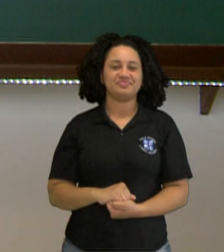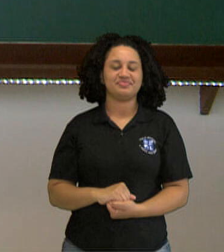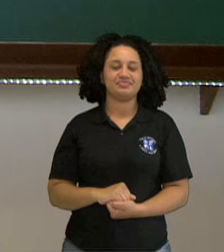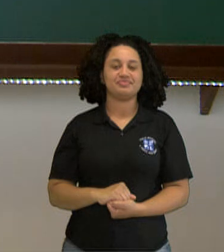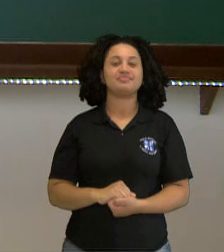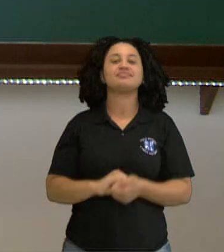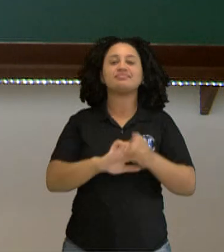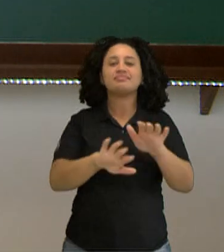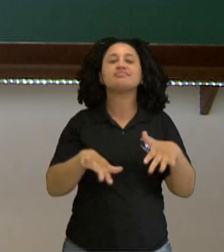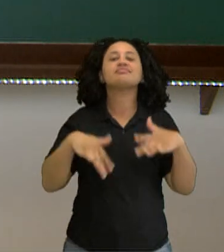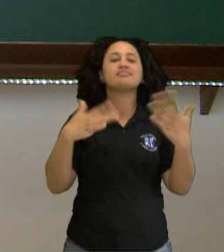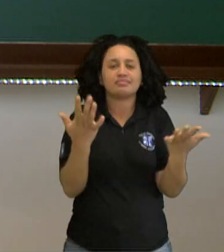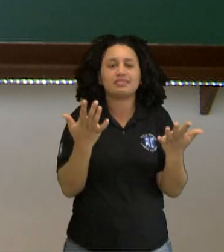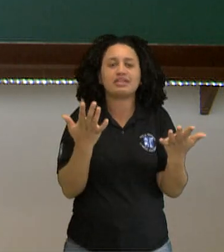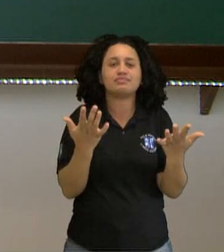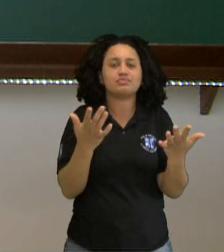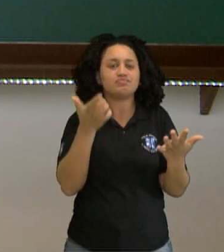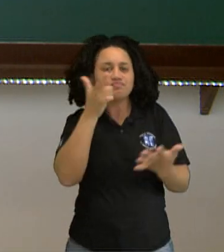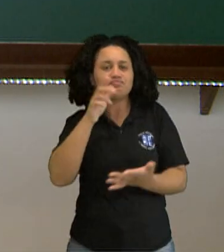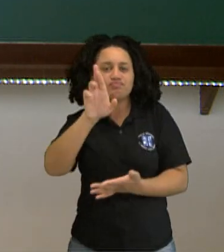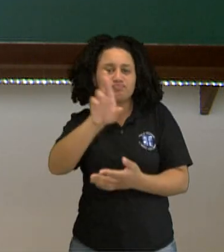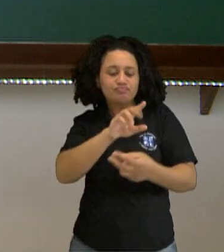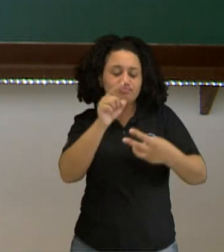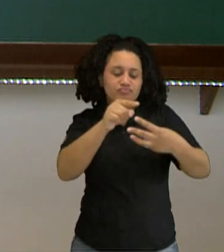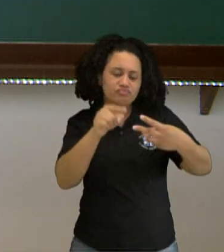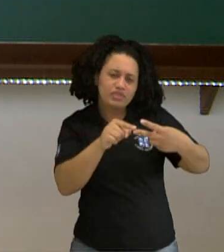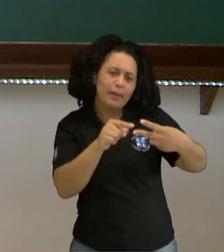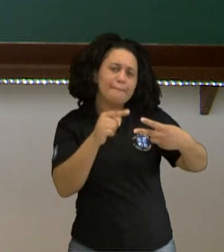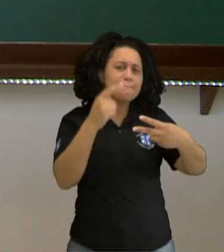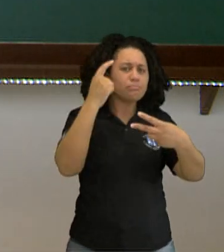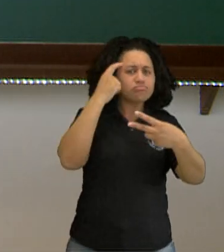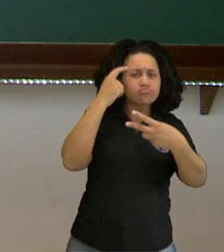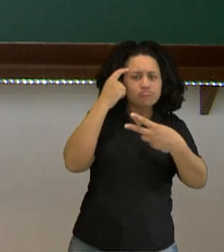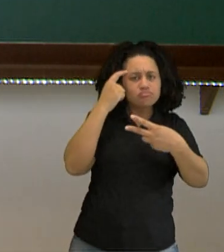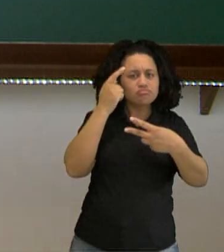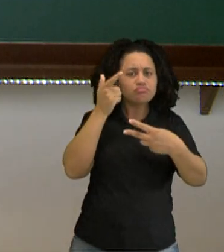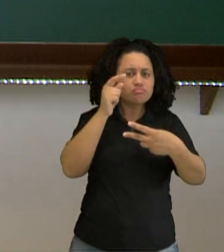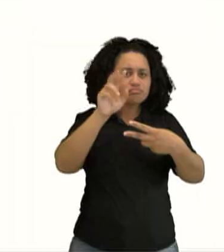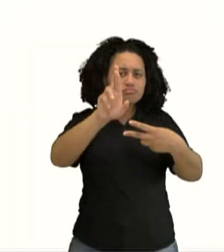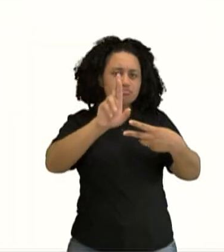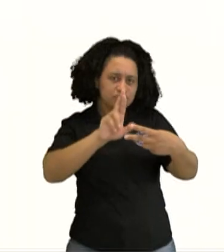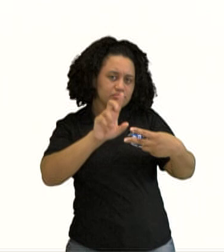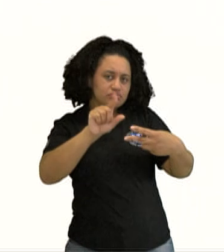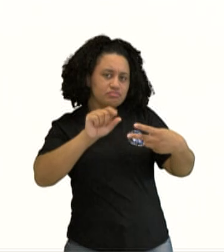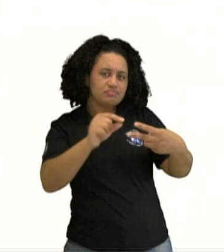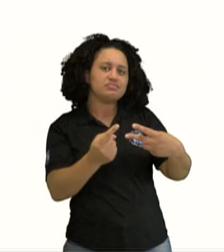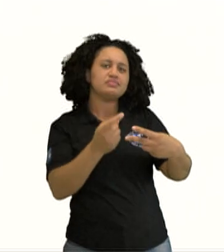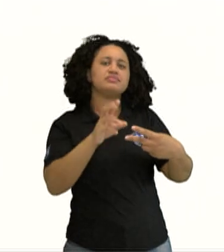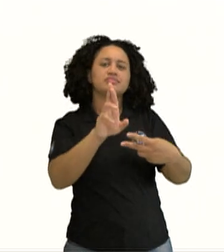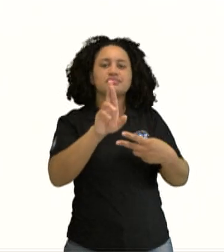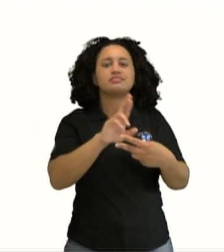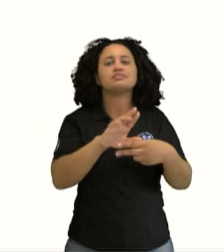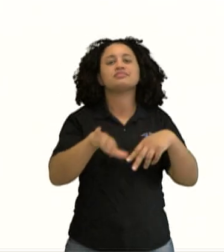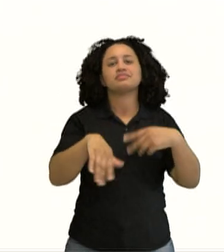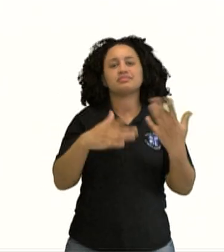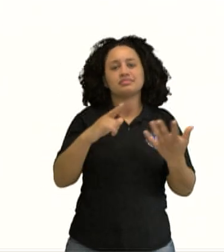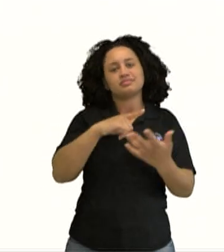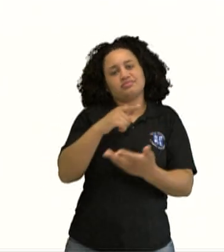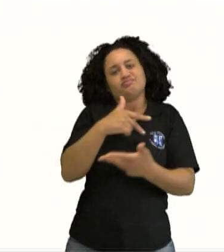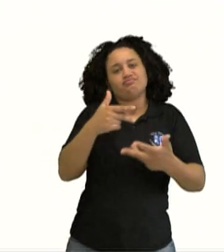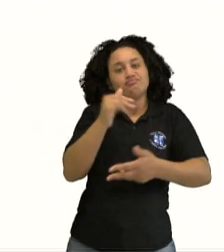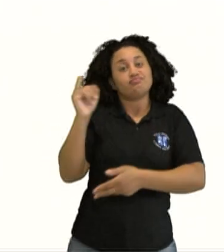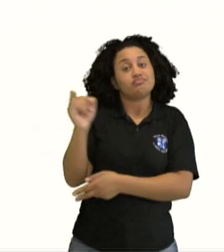E aí, responderam? Pensaram nessa? Então, pessoal, uma coisa bem importante para responder essa